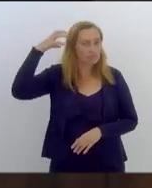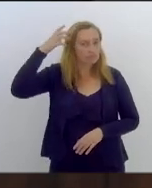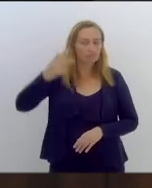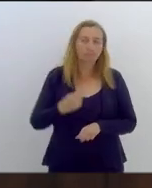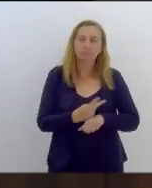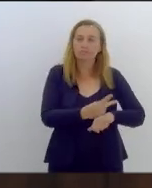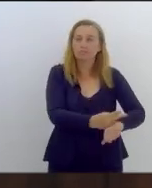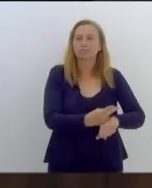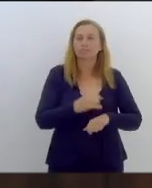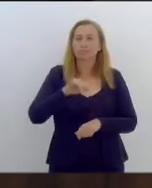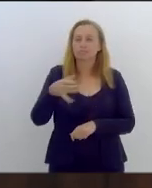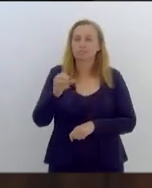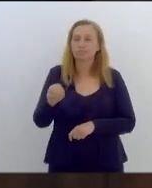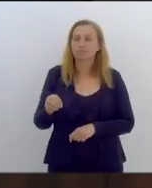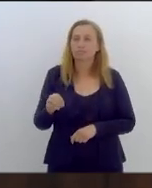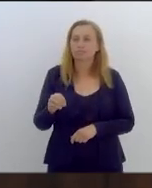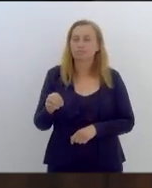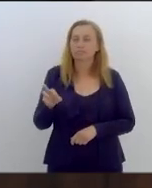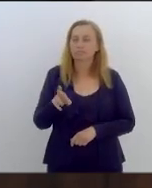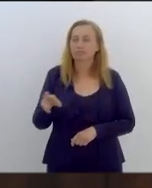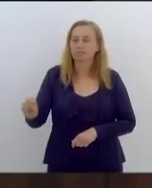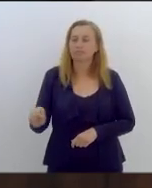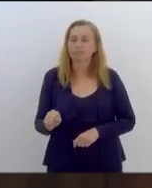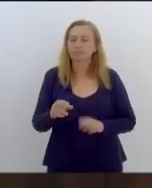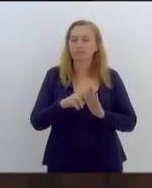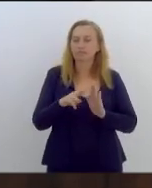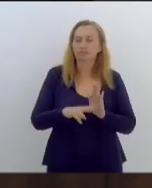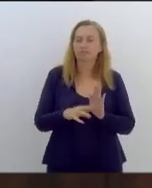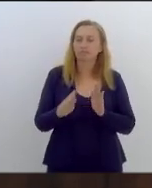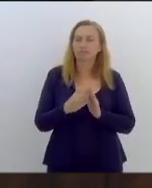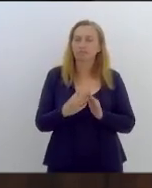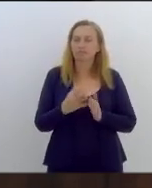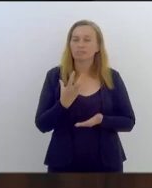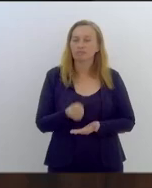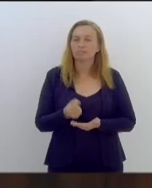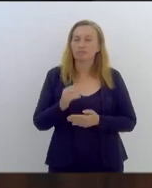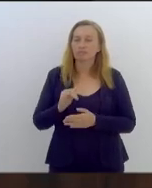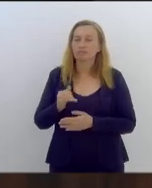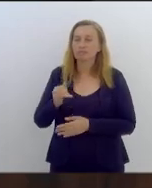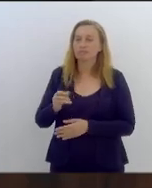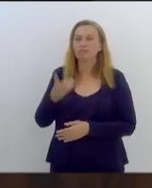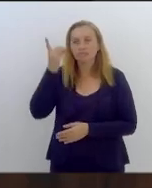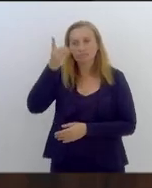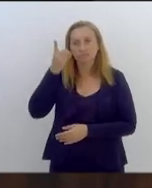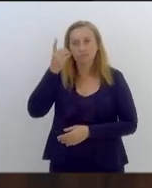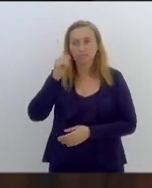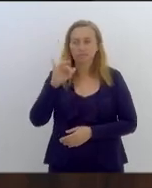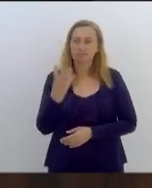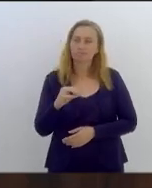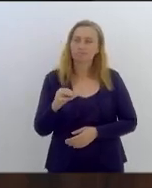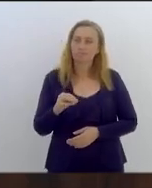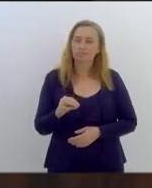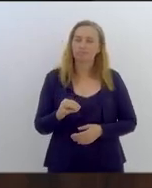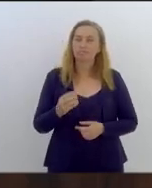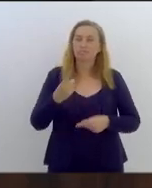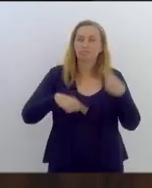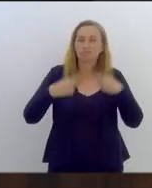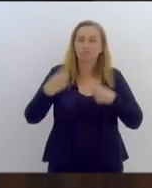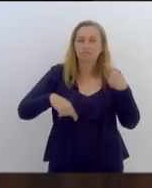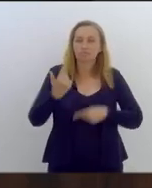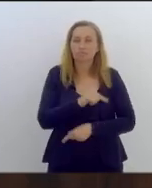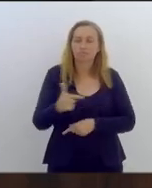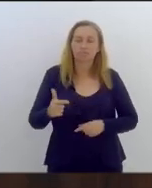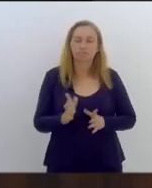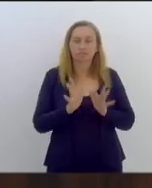ao Jongo da Serrinha. Parecer da comissão de normas internas e proporções externas, favorável, deputado Chico Machado. Em discussão, não havendo que